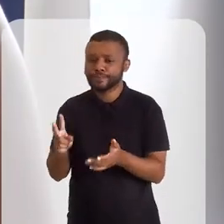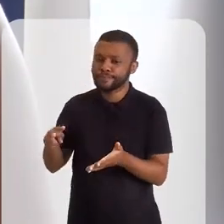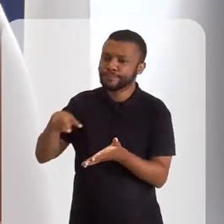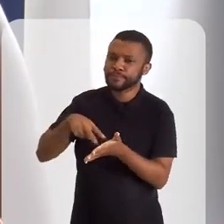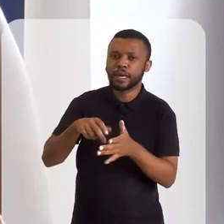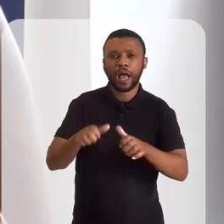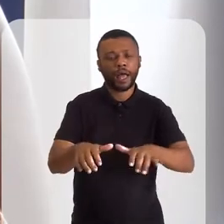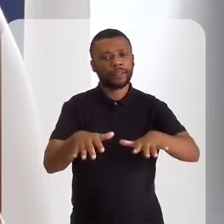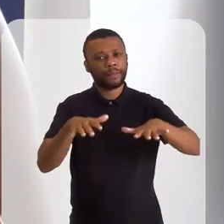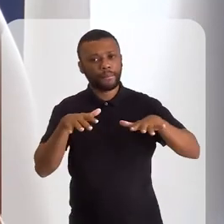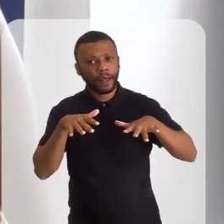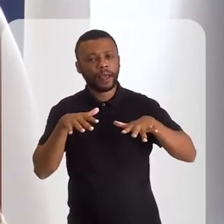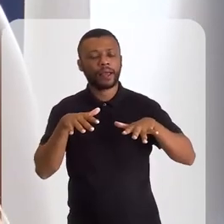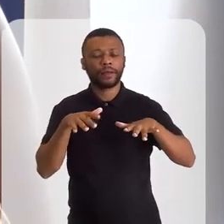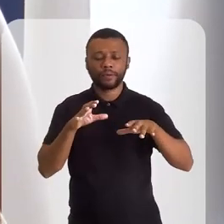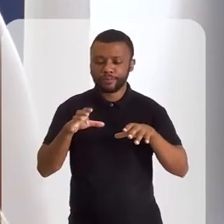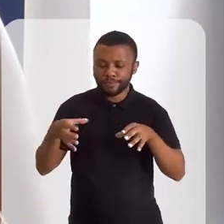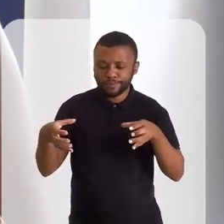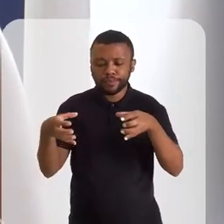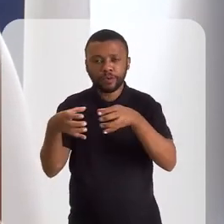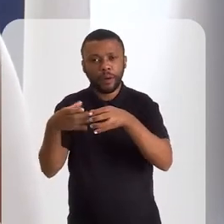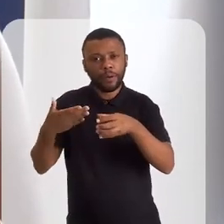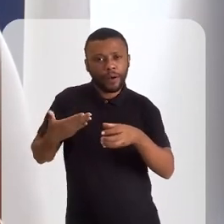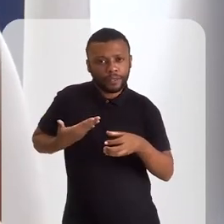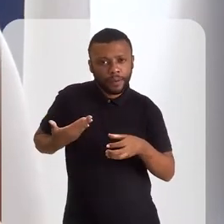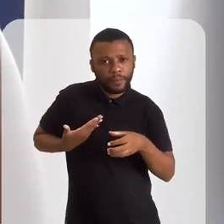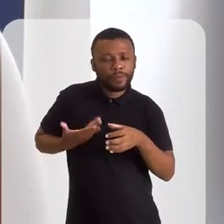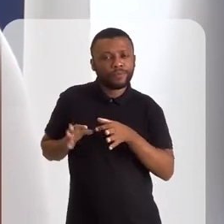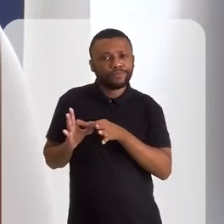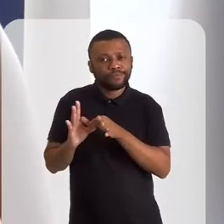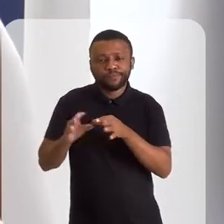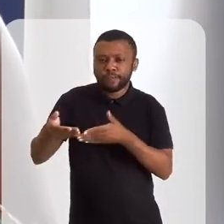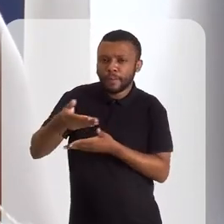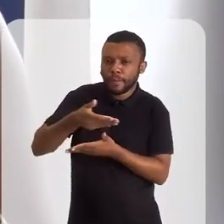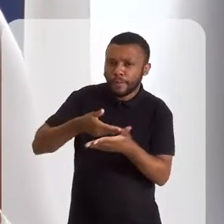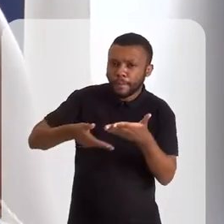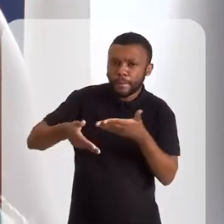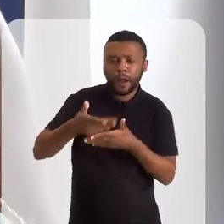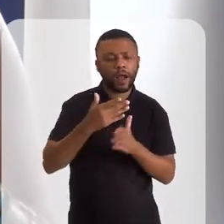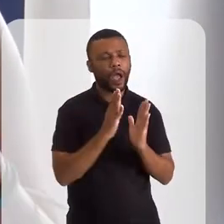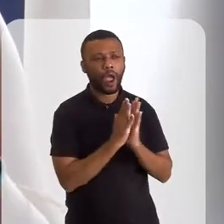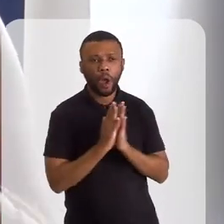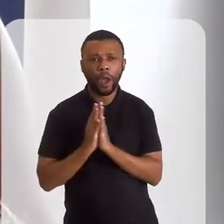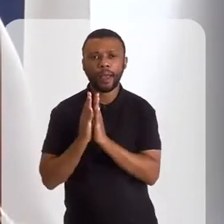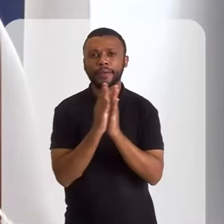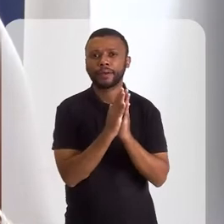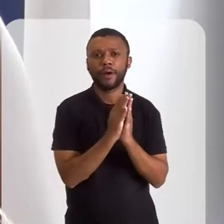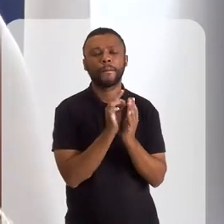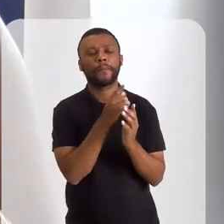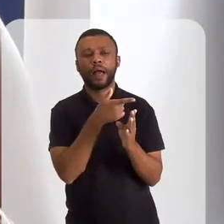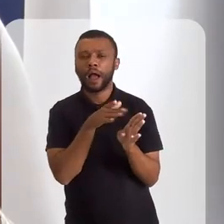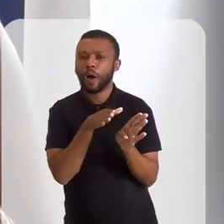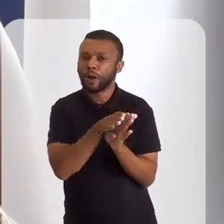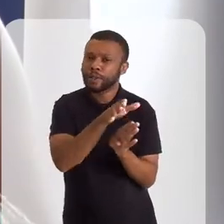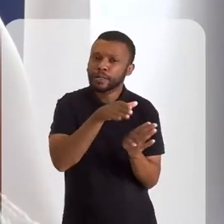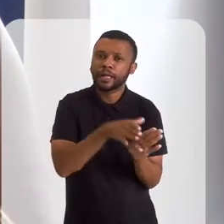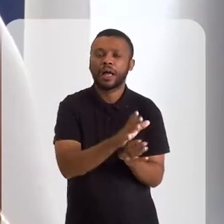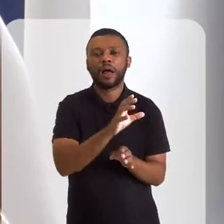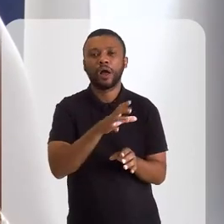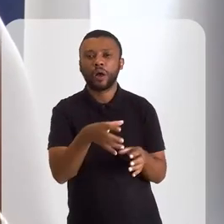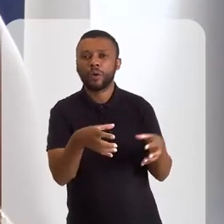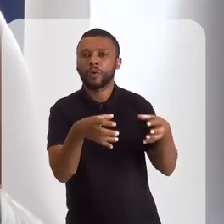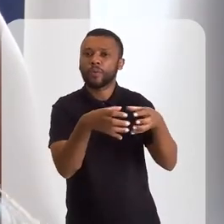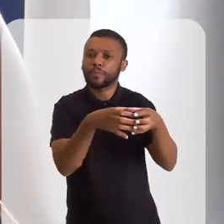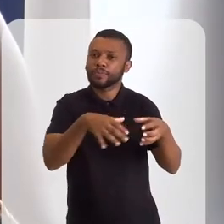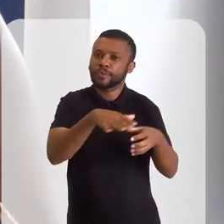orientação, ele pode, por exemplo, vir à Assembleia Espiritual Local, que é aquele corpo de amigos que se unem, né, em